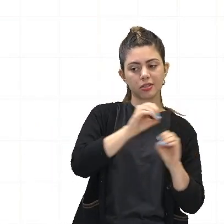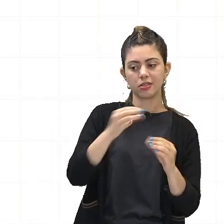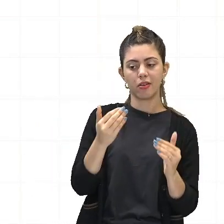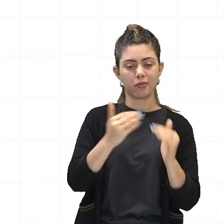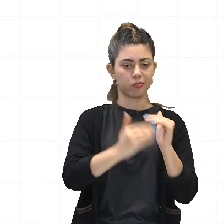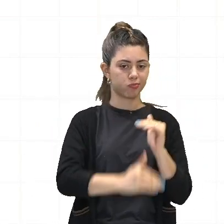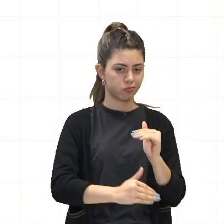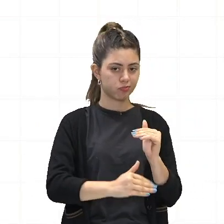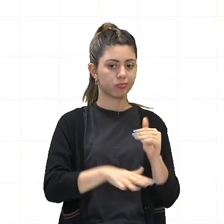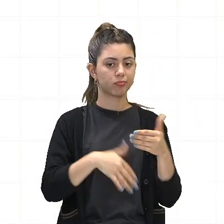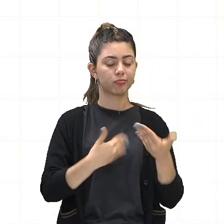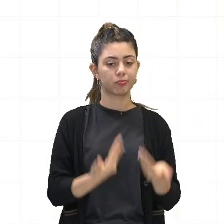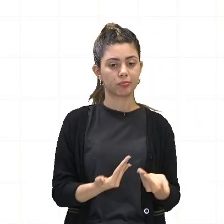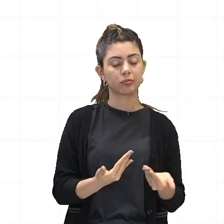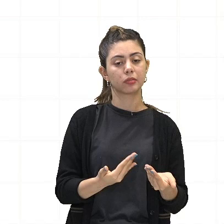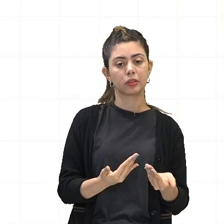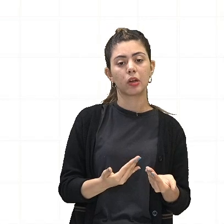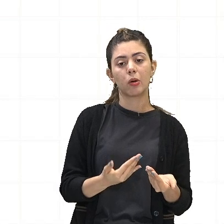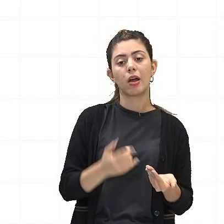vai ver